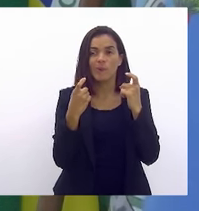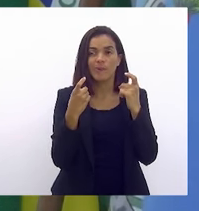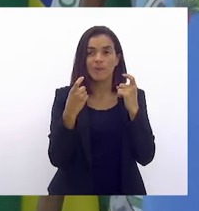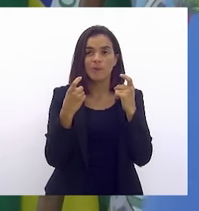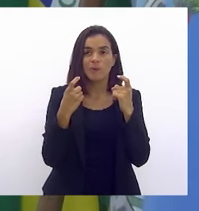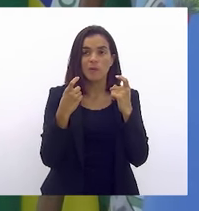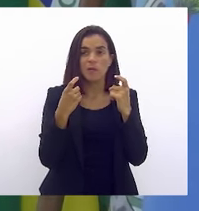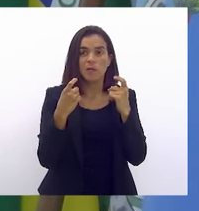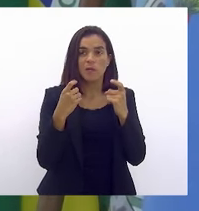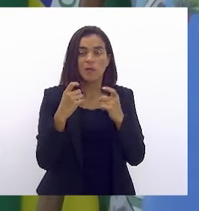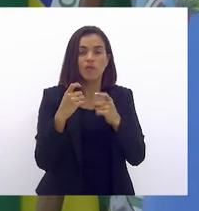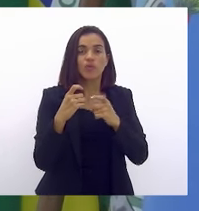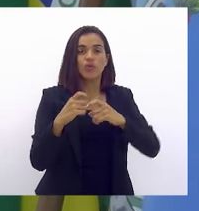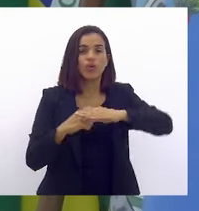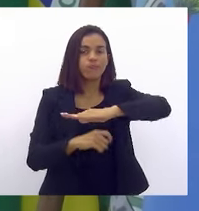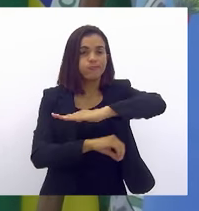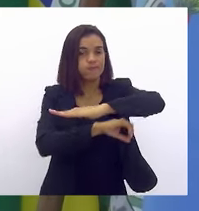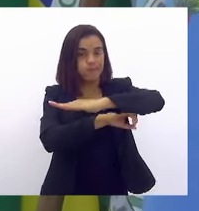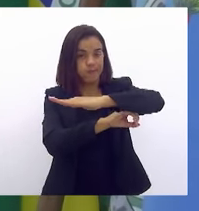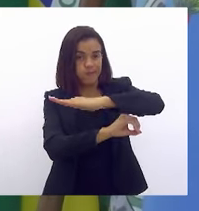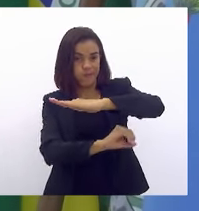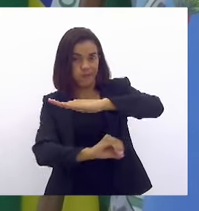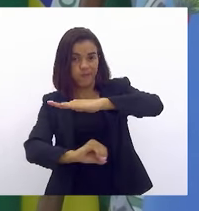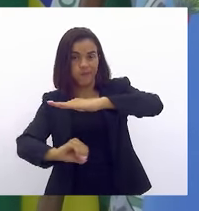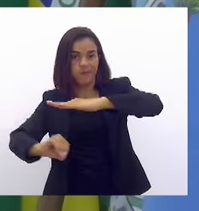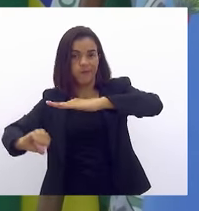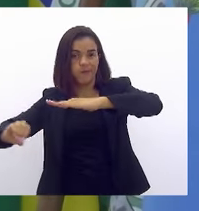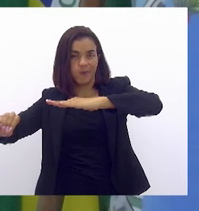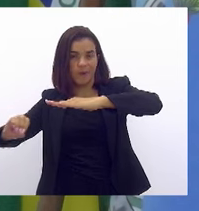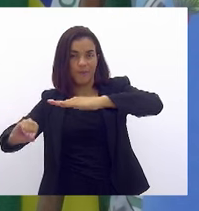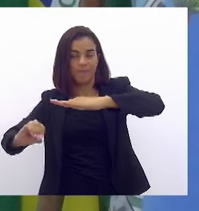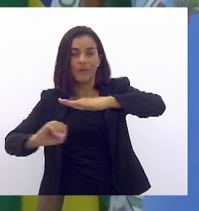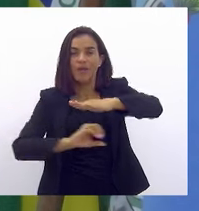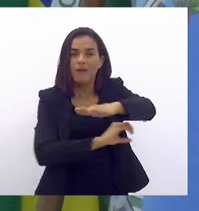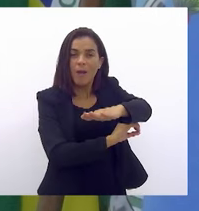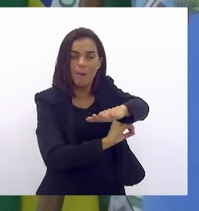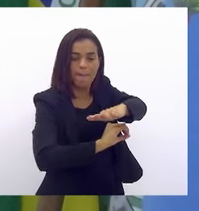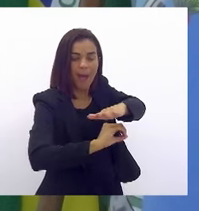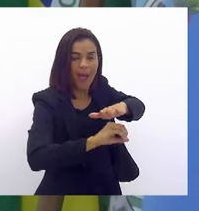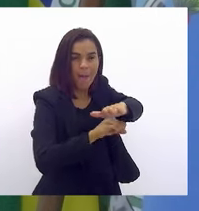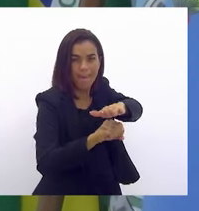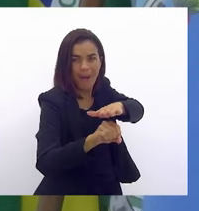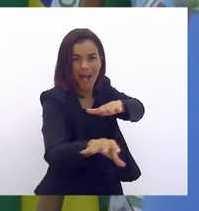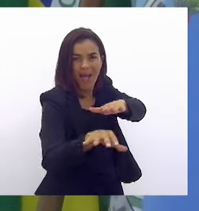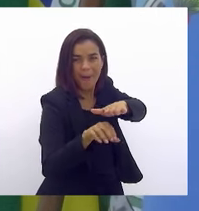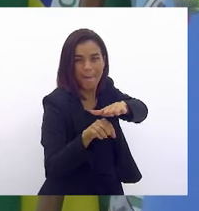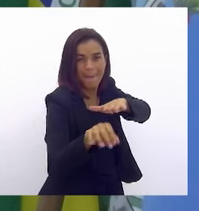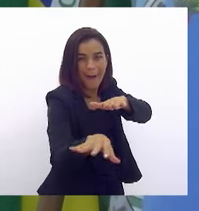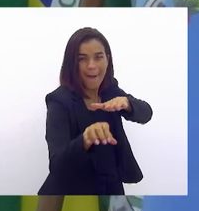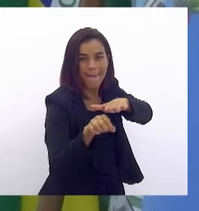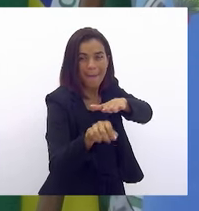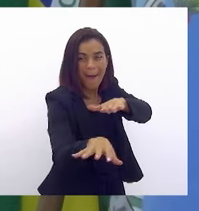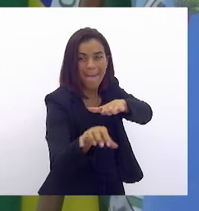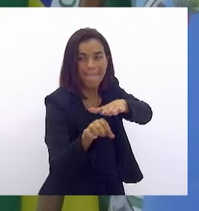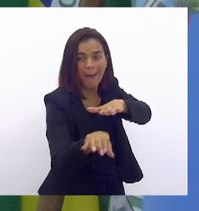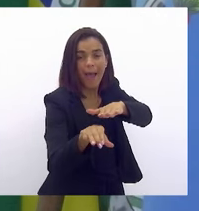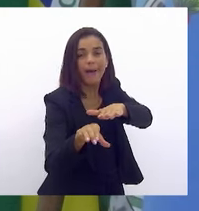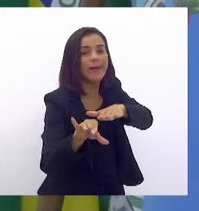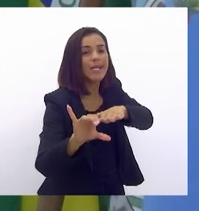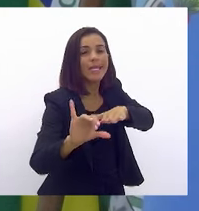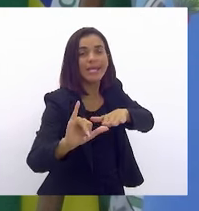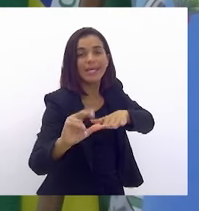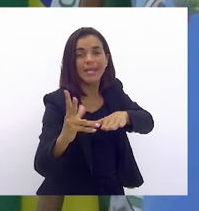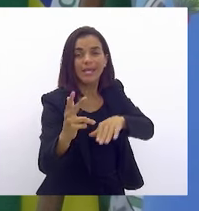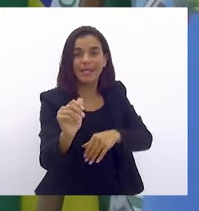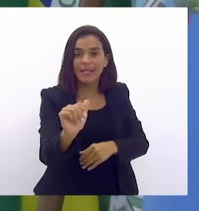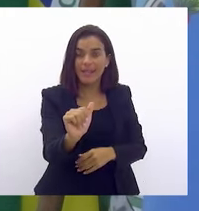emissário submarino que vai jogar resíduos exatamente em frente das Ilhas Maricá. Meu